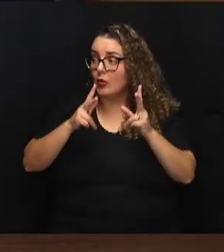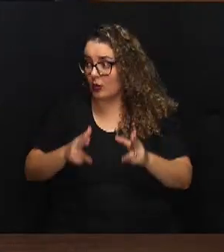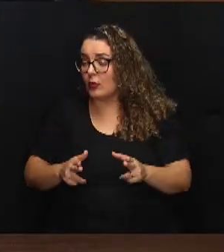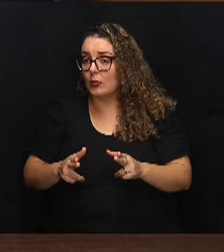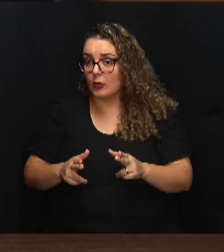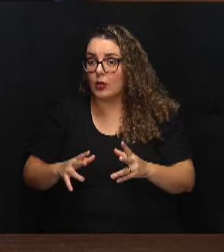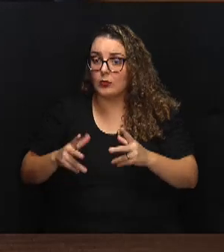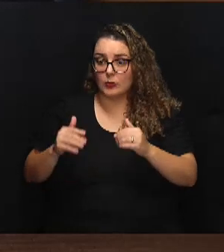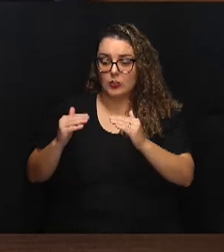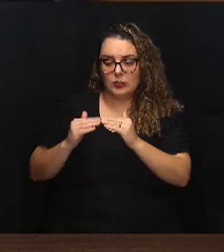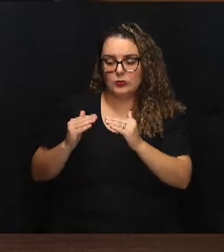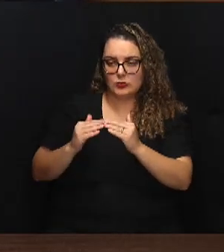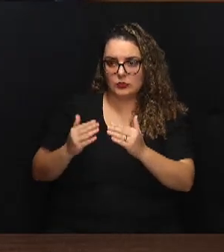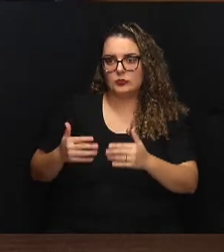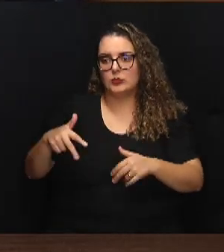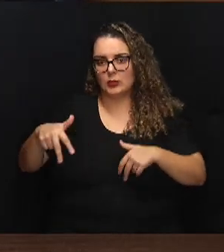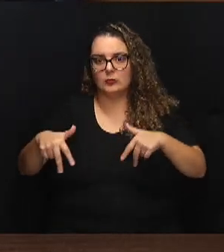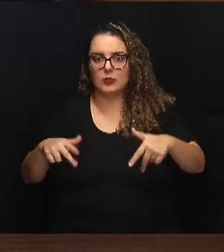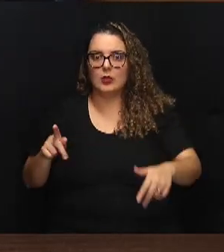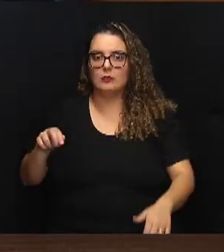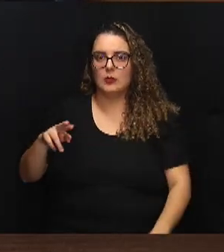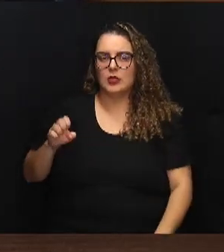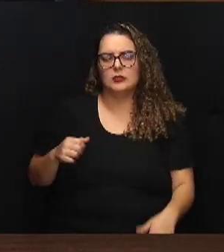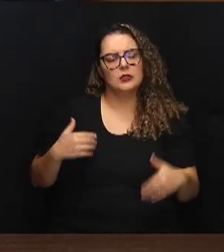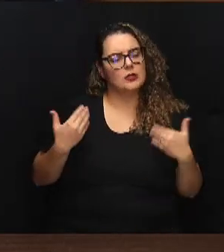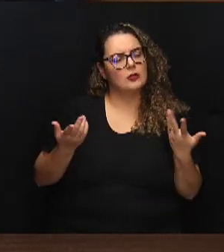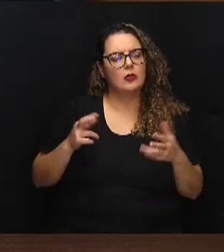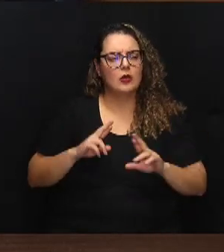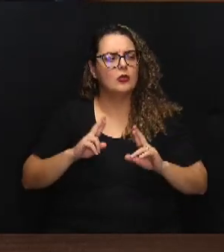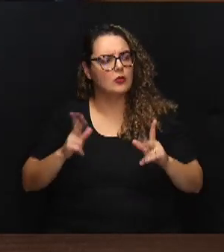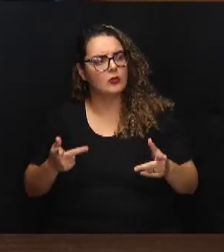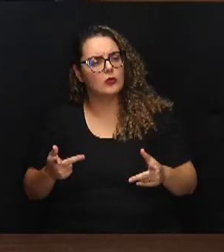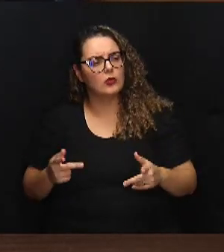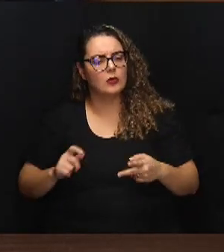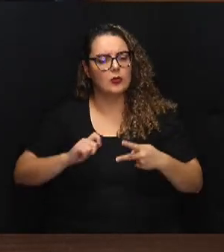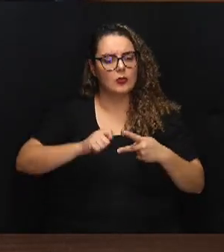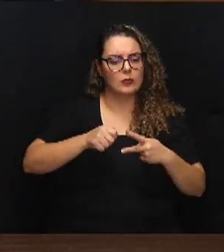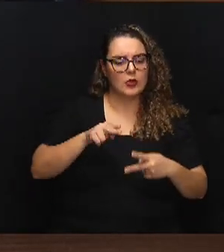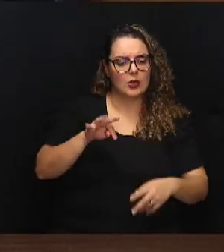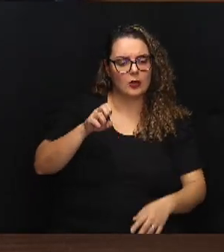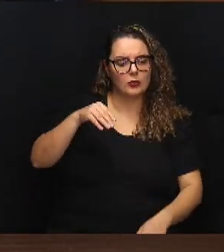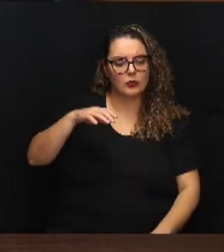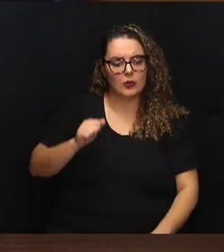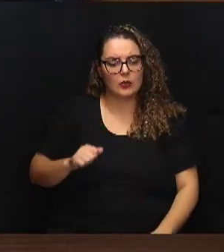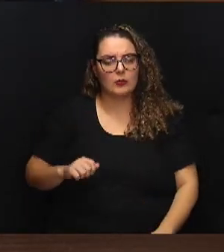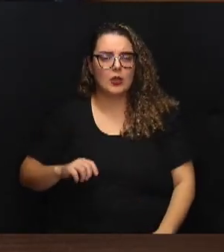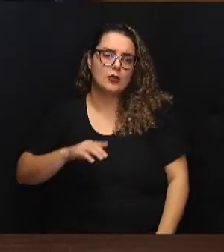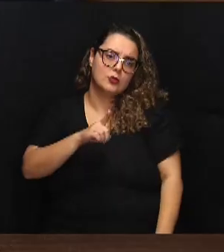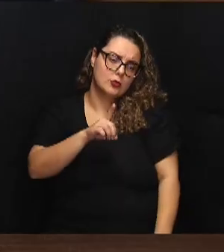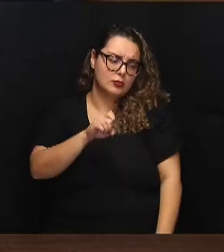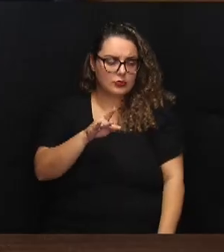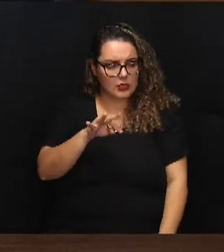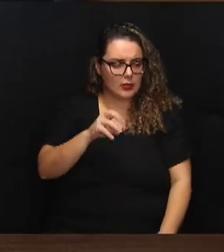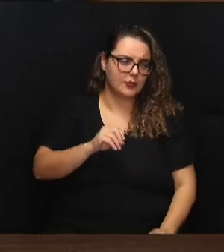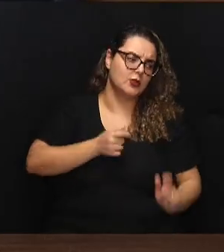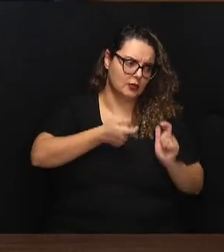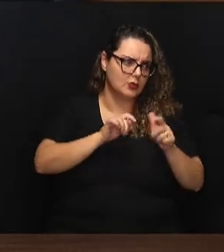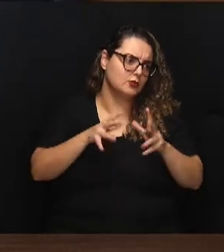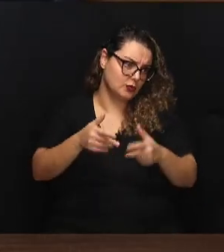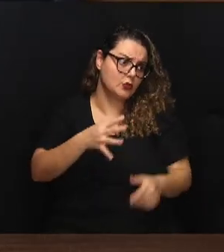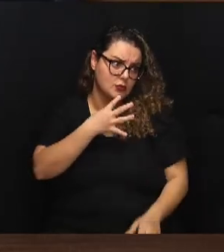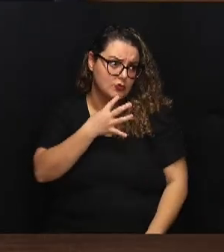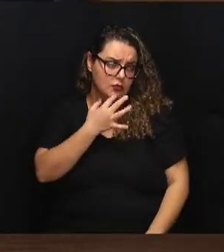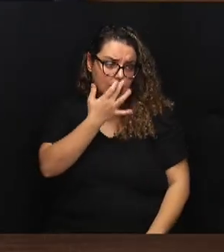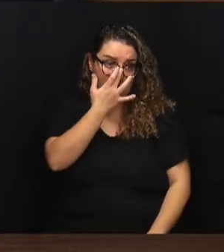for combinado entre as partes. E qual que é a diferença, né, do Pix automático para o débito automático, né, o tradicional que todo mundo